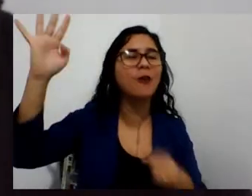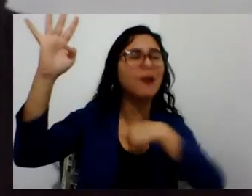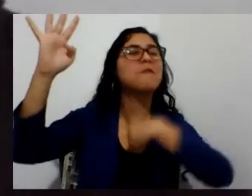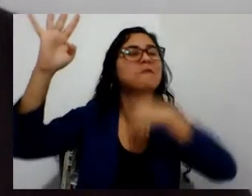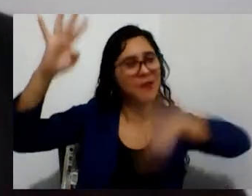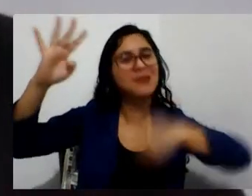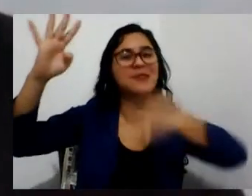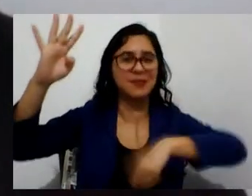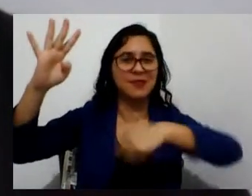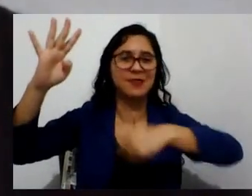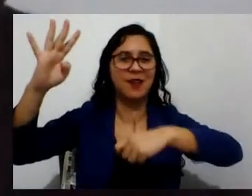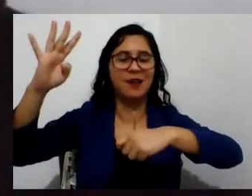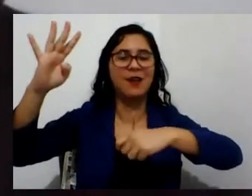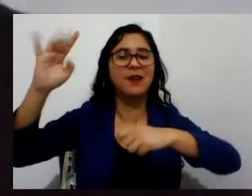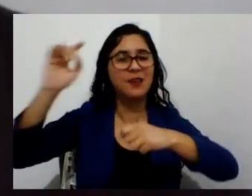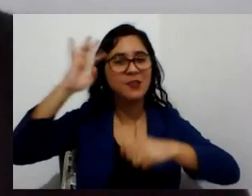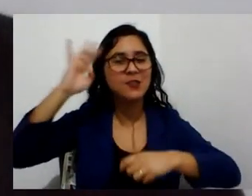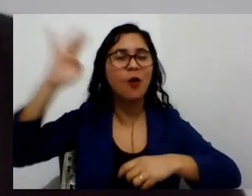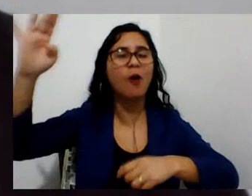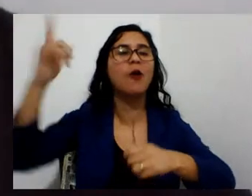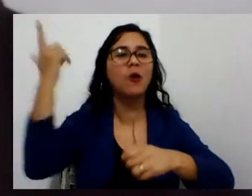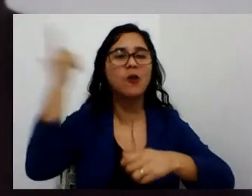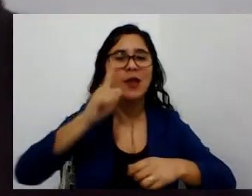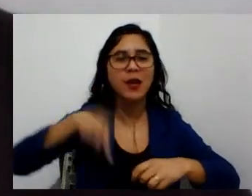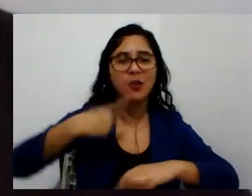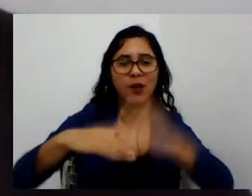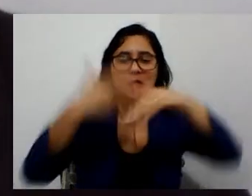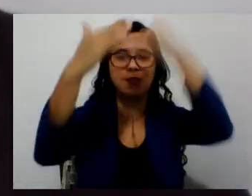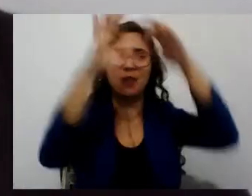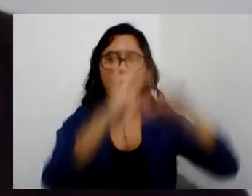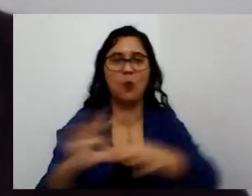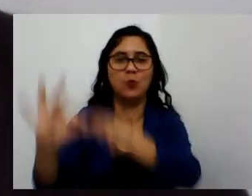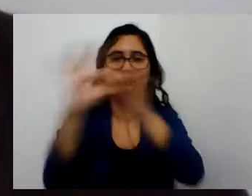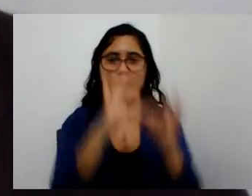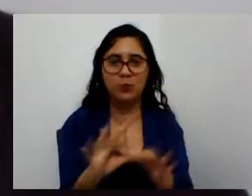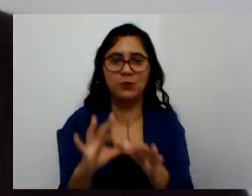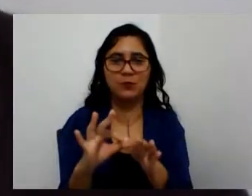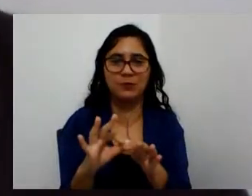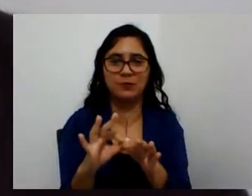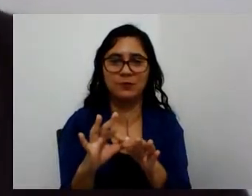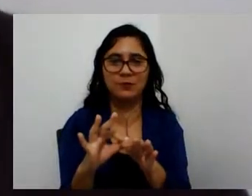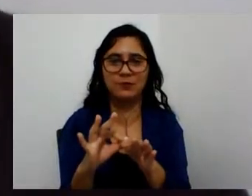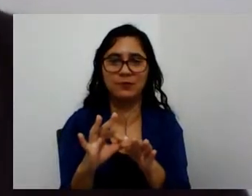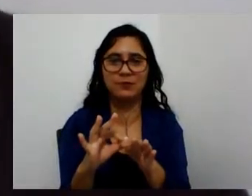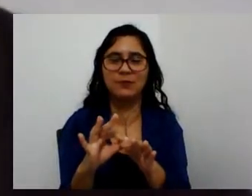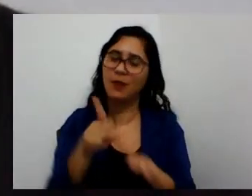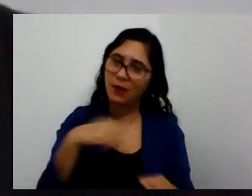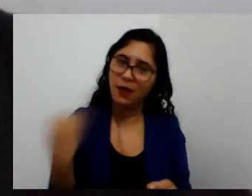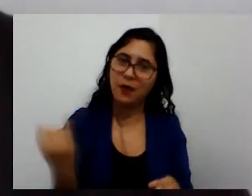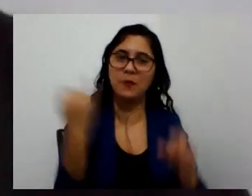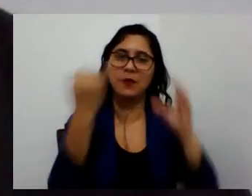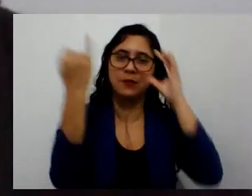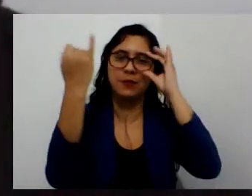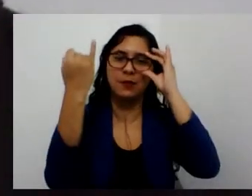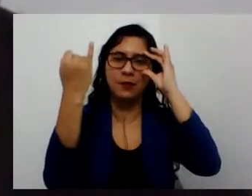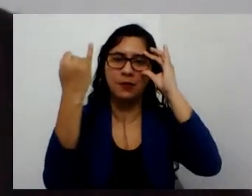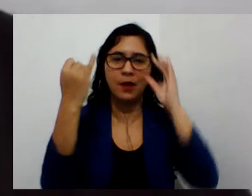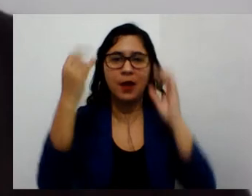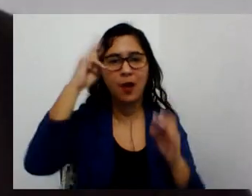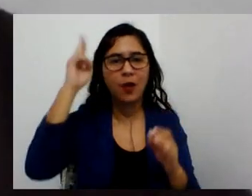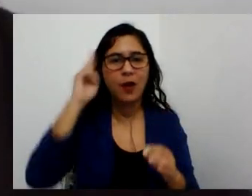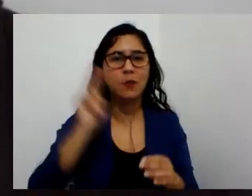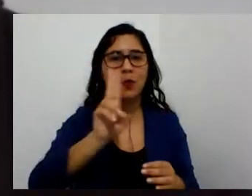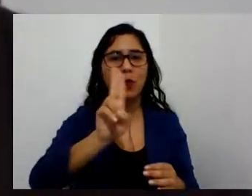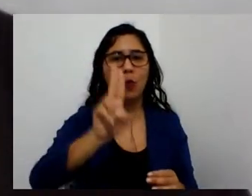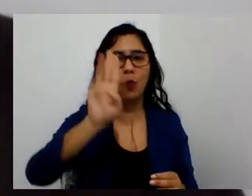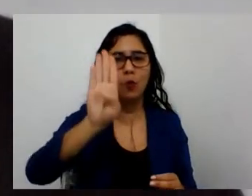se concretize, crescer todos unidos, crescer juntos. E fundamental, lembra do conceito de Ubuntu, todos